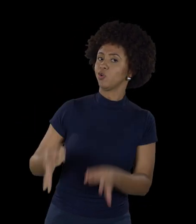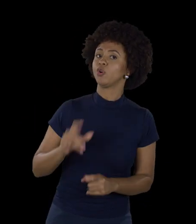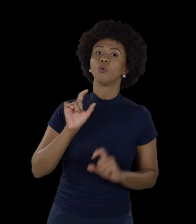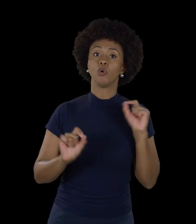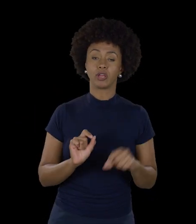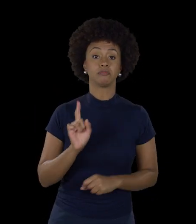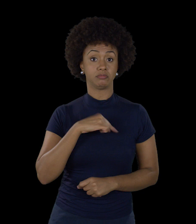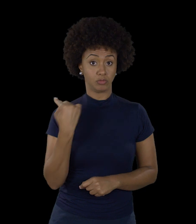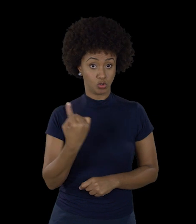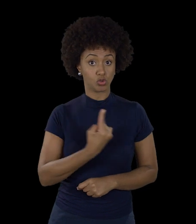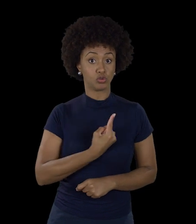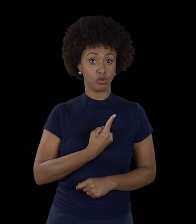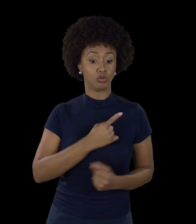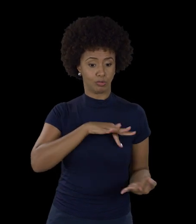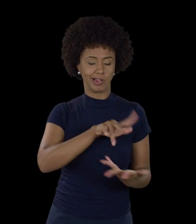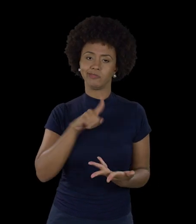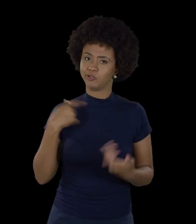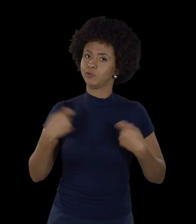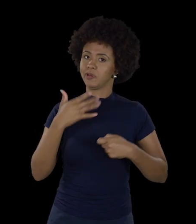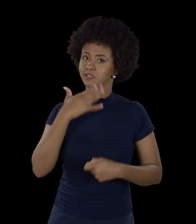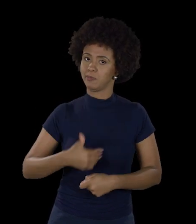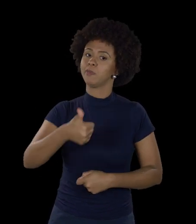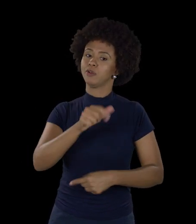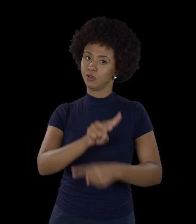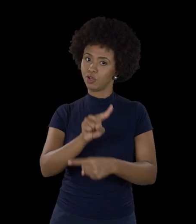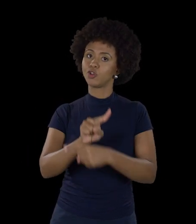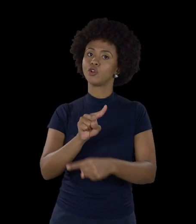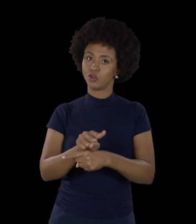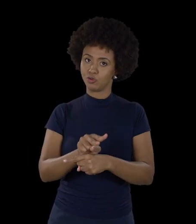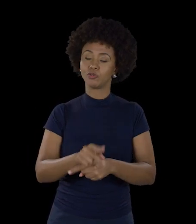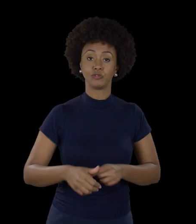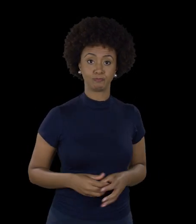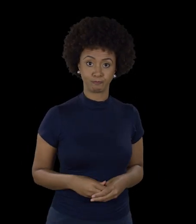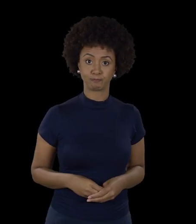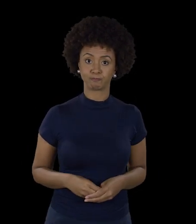mensagem inequívoca. Precisamos cuidar melhor do nosso planeta e